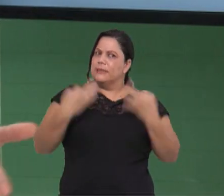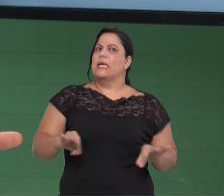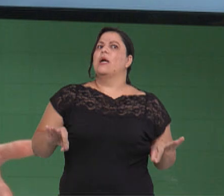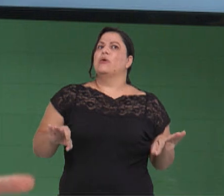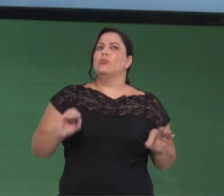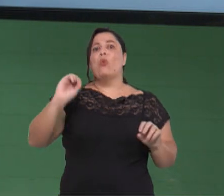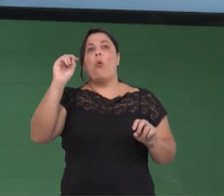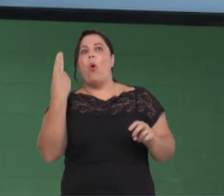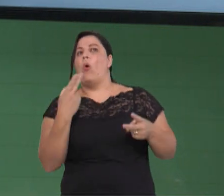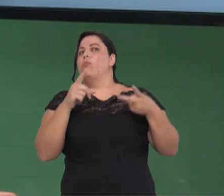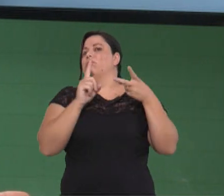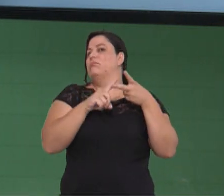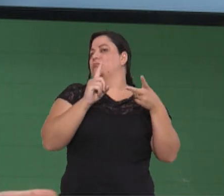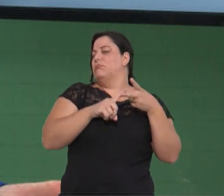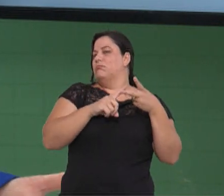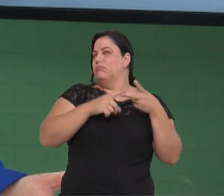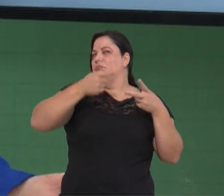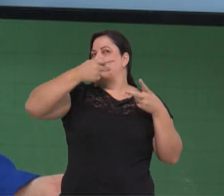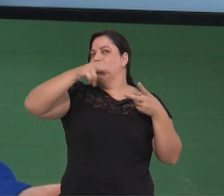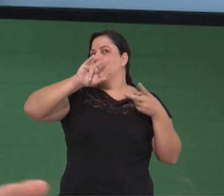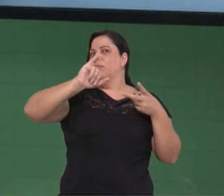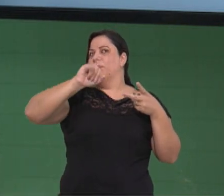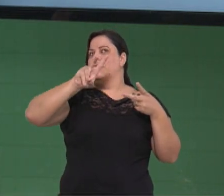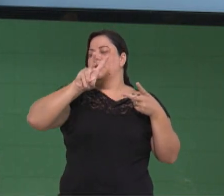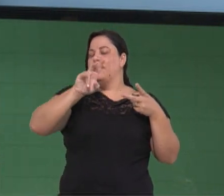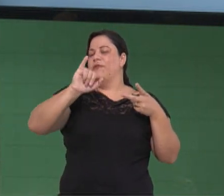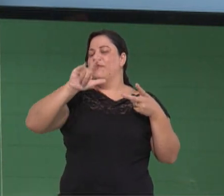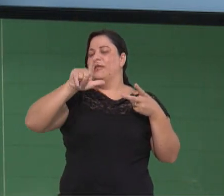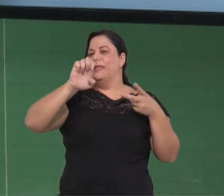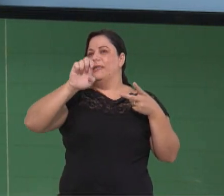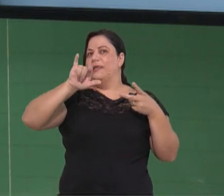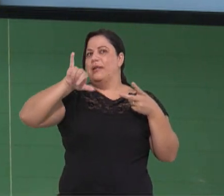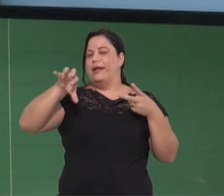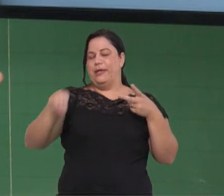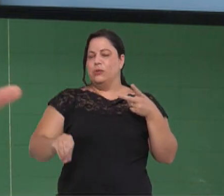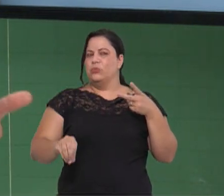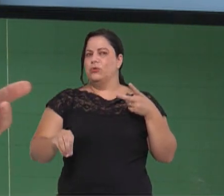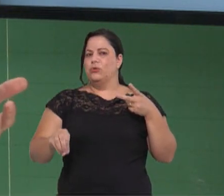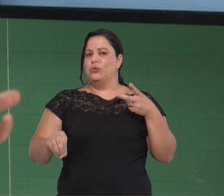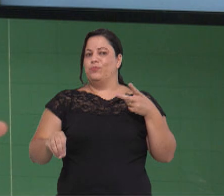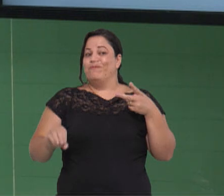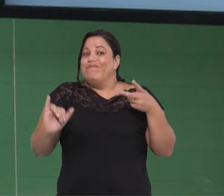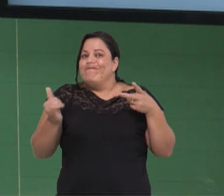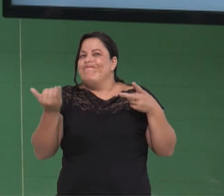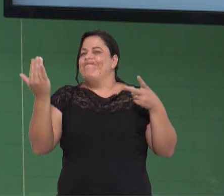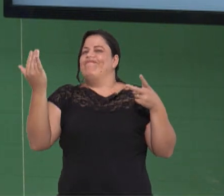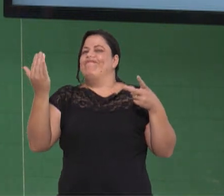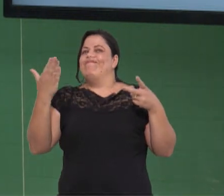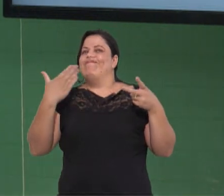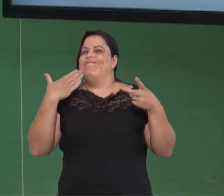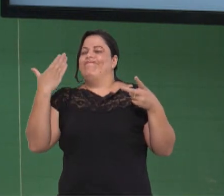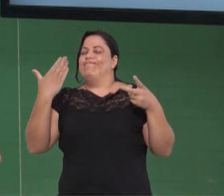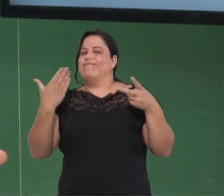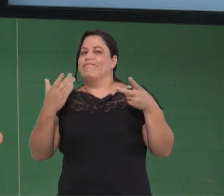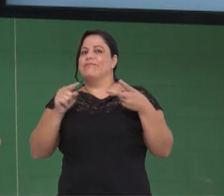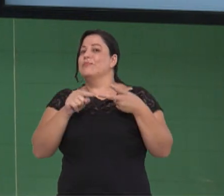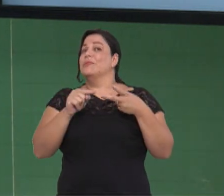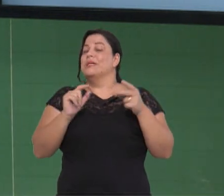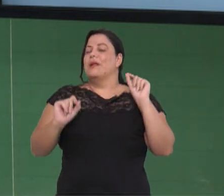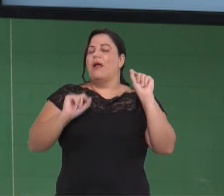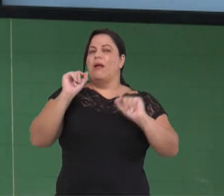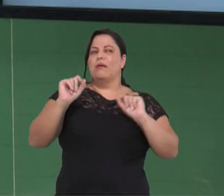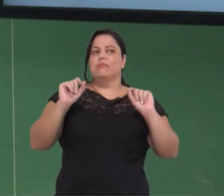Cabe a você fazer essa análise. Você tem essa liberdade de fazer essa análise e se você não concordar, você tem essa liberdade, inclusive,